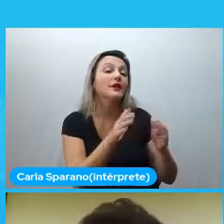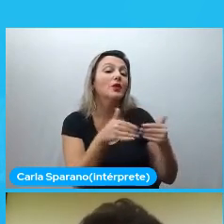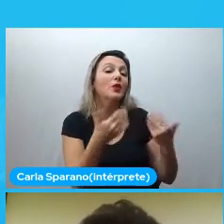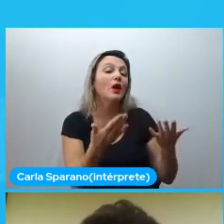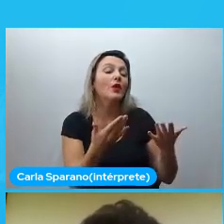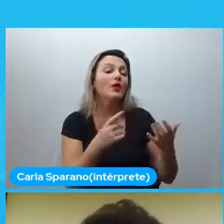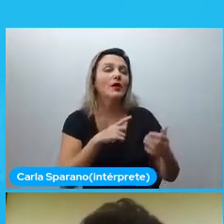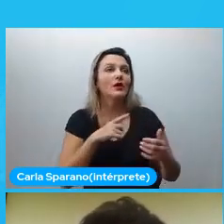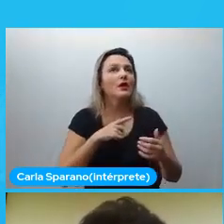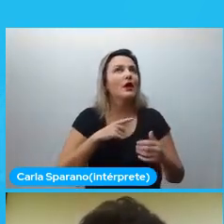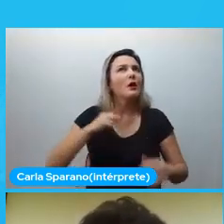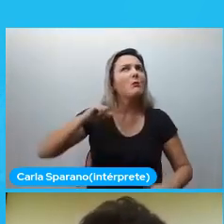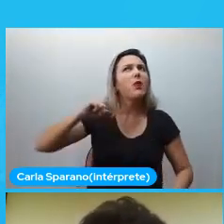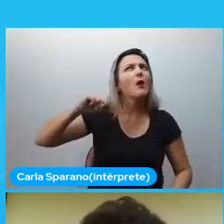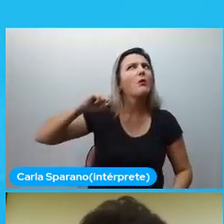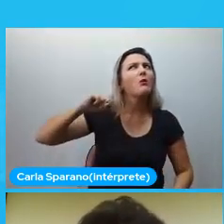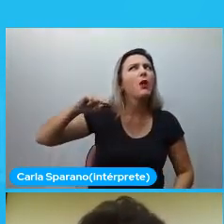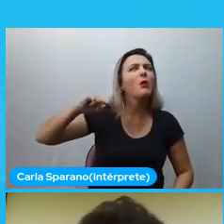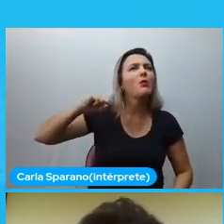Python,